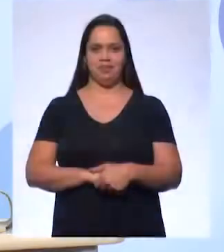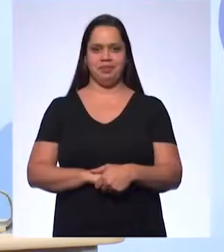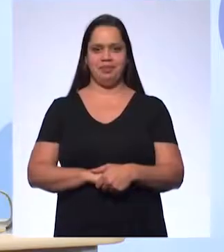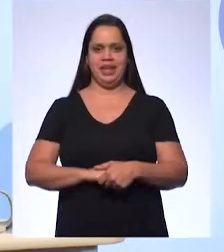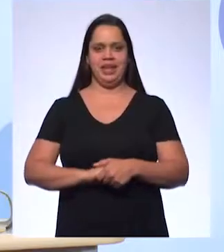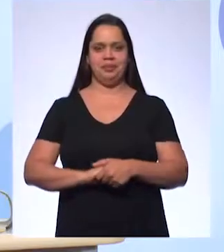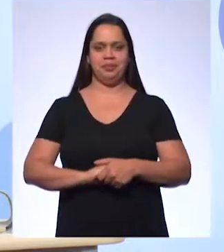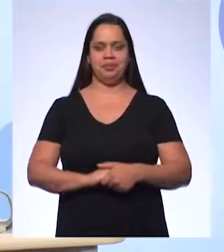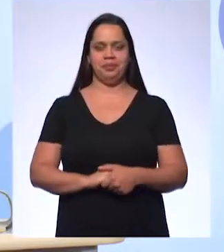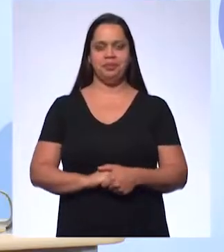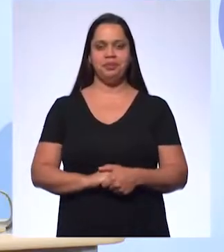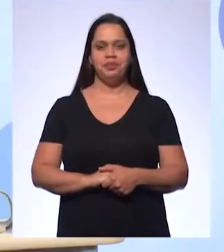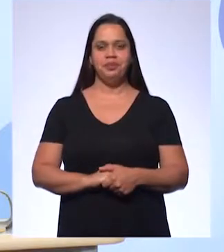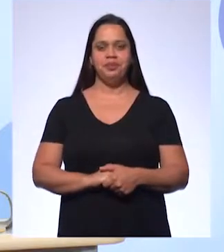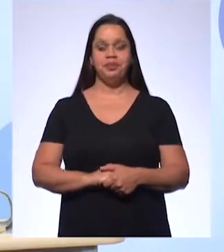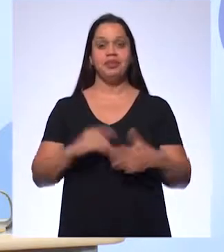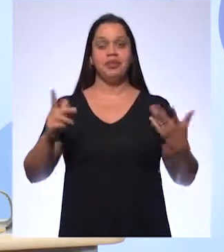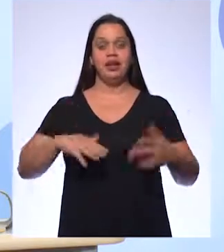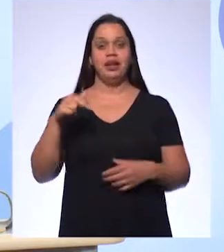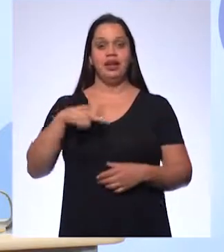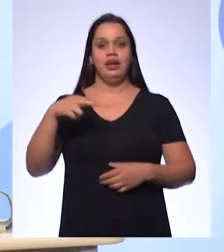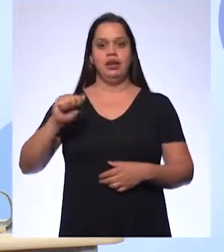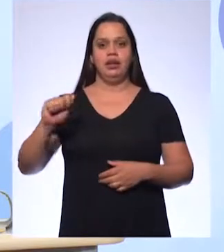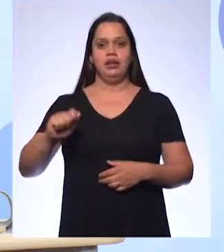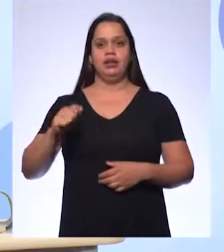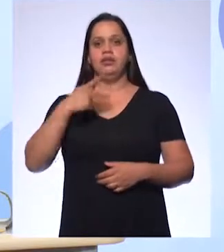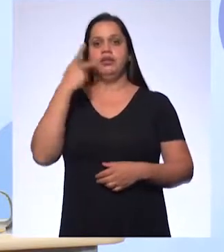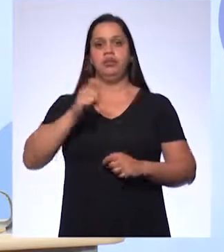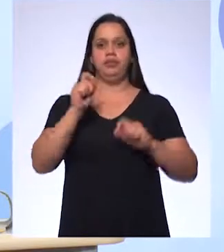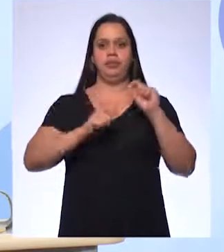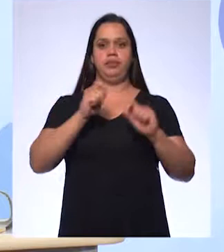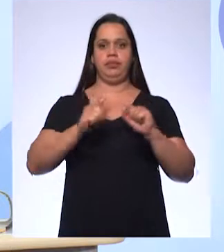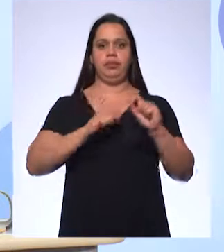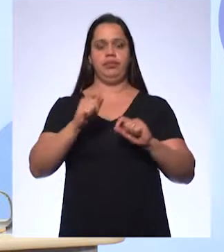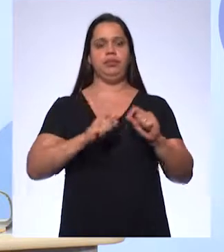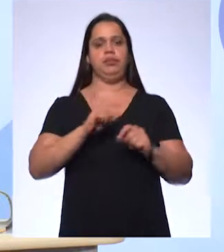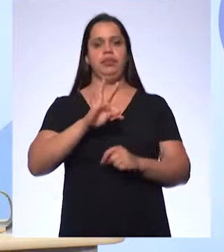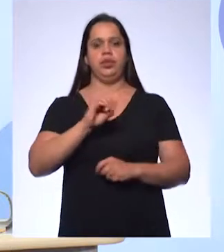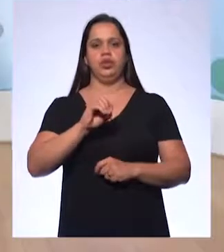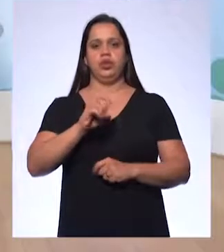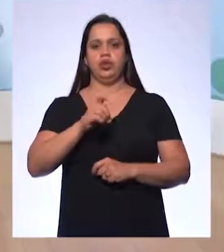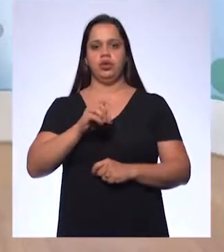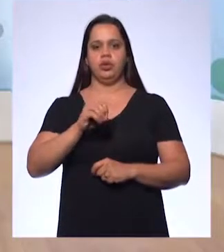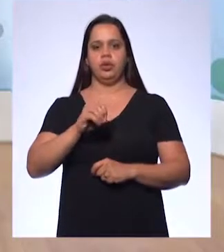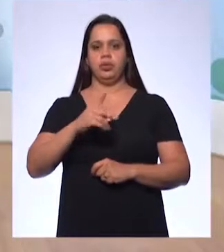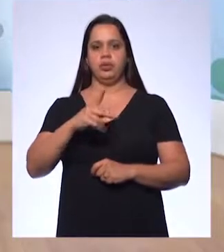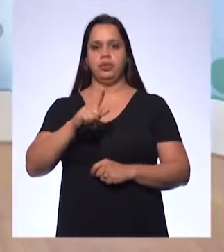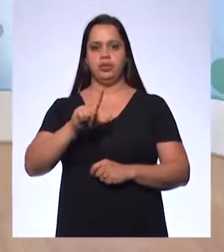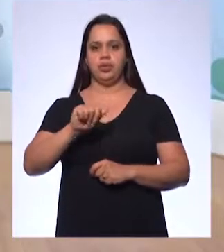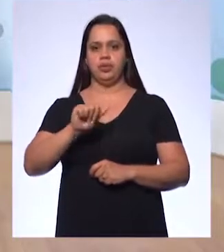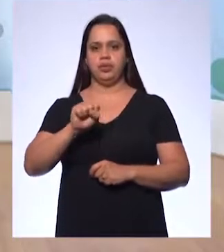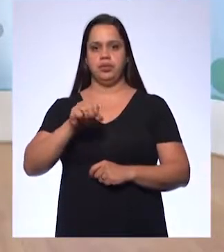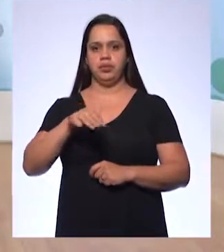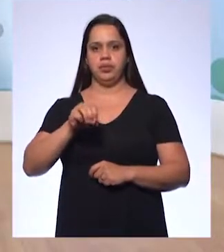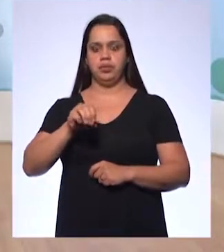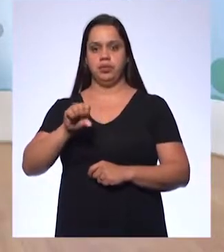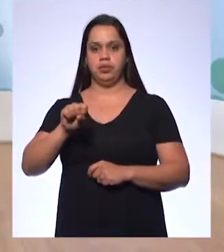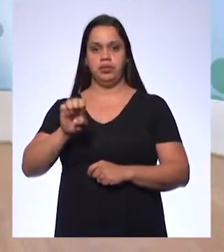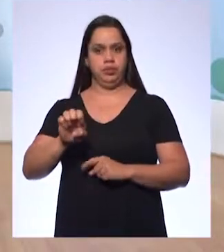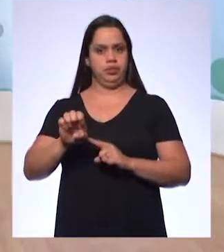Olha, a Ana Clara, ela arriscou toxoplasmose, professor. Ok. Então, a toxoplasmose,